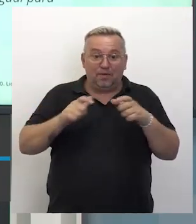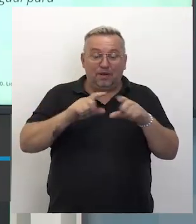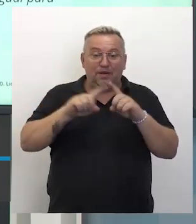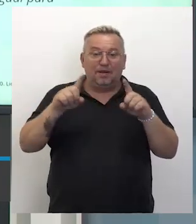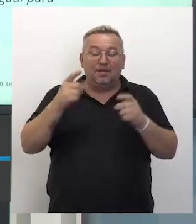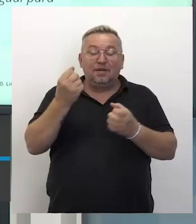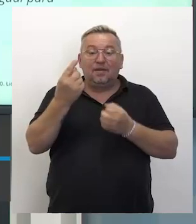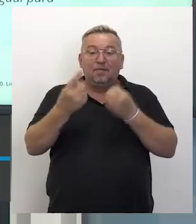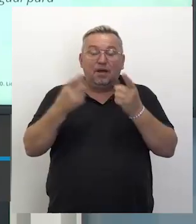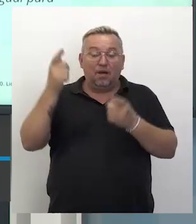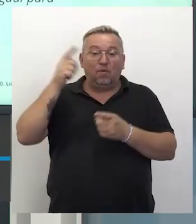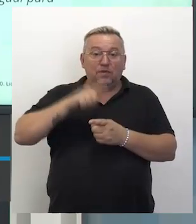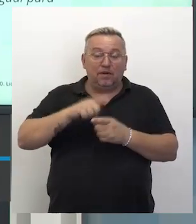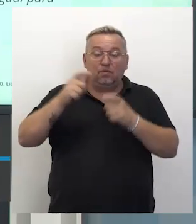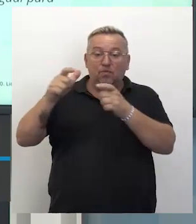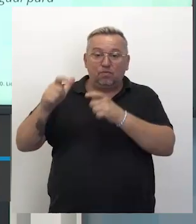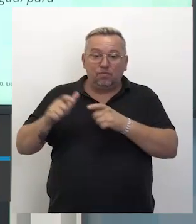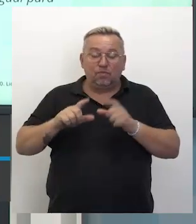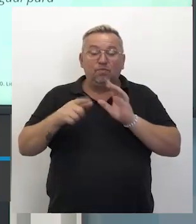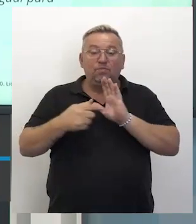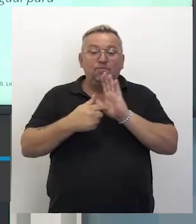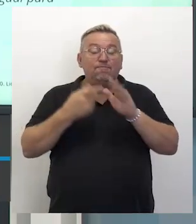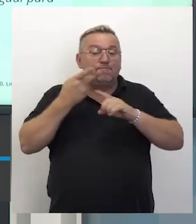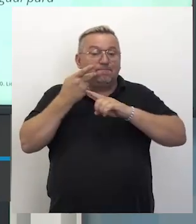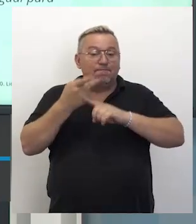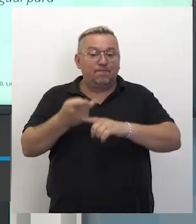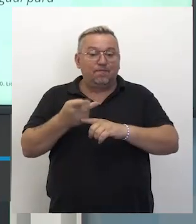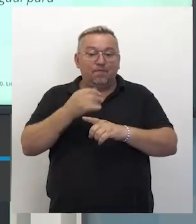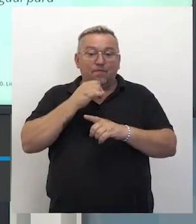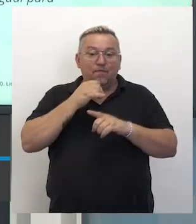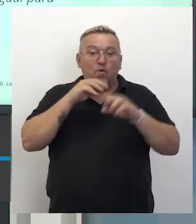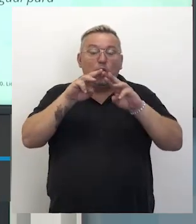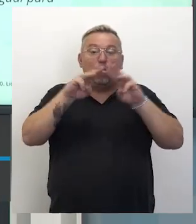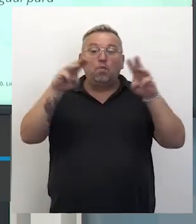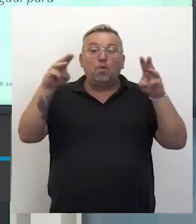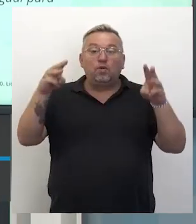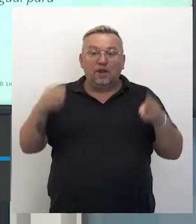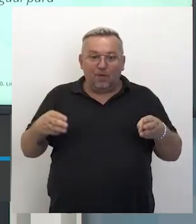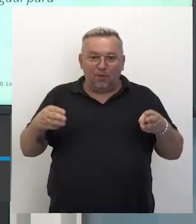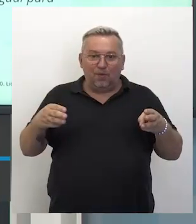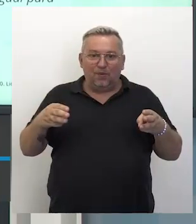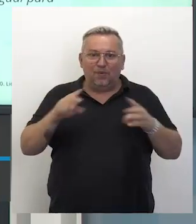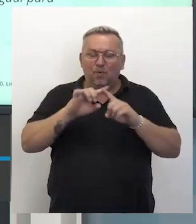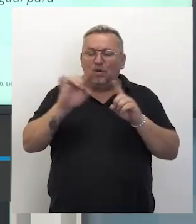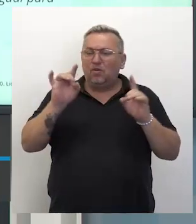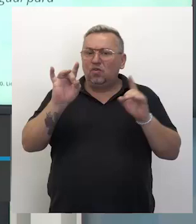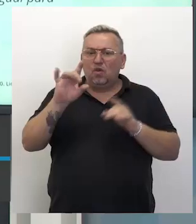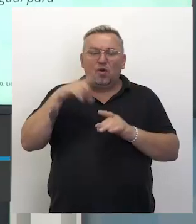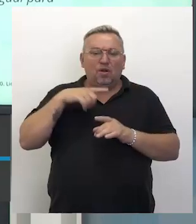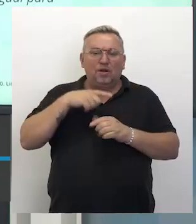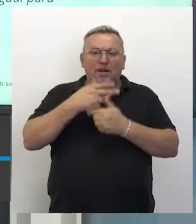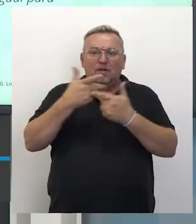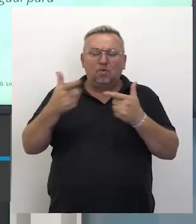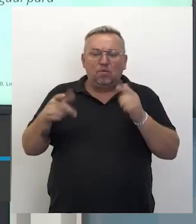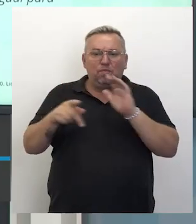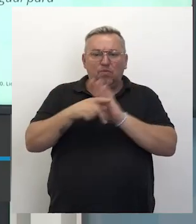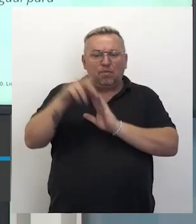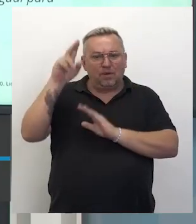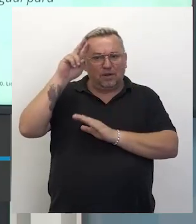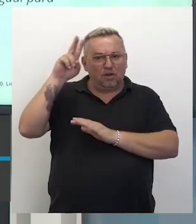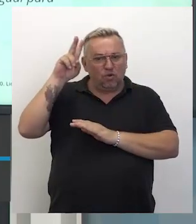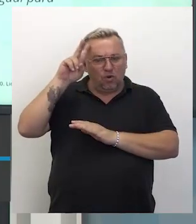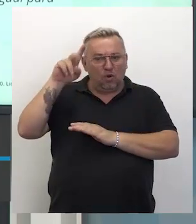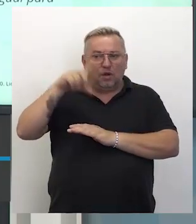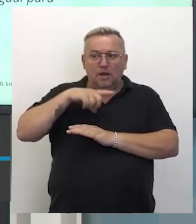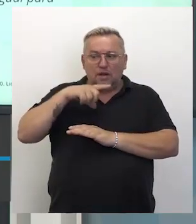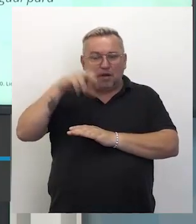às vezes acontece com outros espaços que nós visitamos. Um exemplo disso é o museu, né? O museu não é só um local que tem objetos históricos, ele